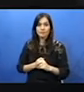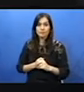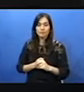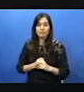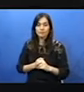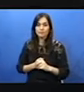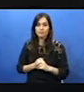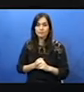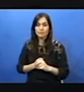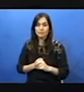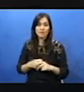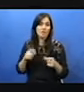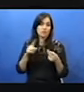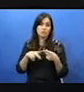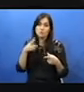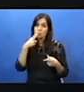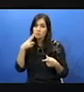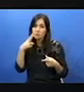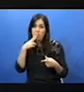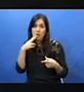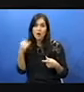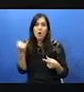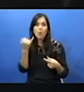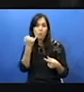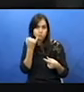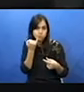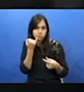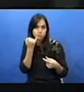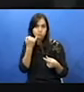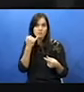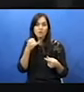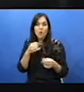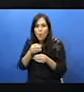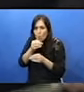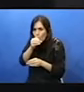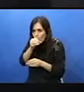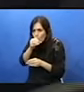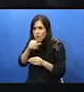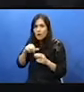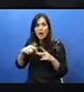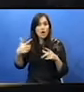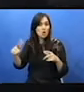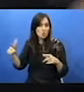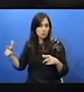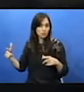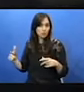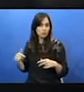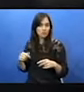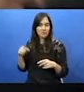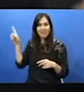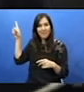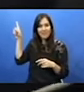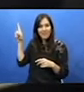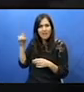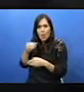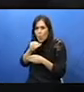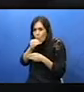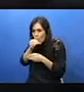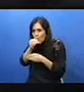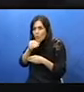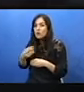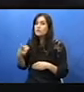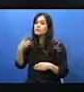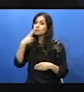inebriantes. Cigarro, cachimbo, narguile e outros. Temos aqui, né, um narguile, um